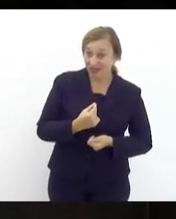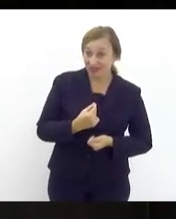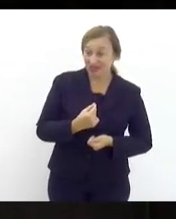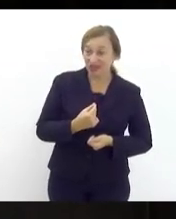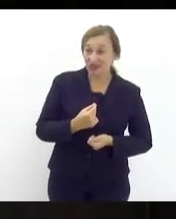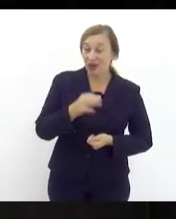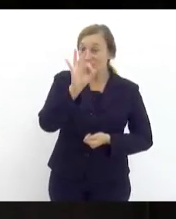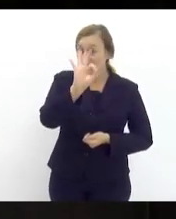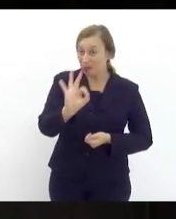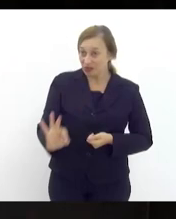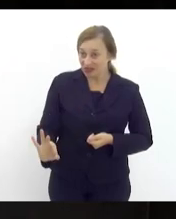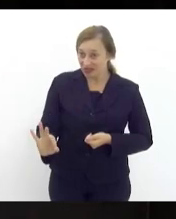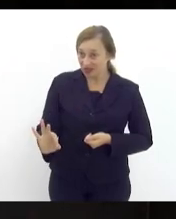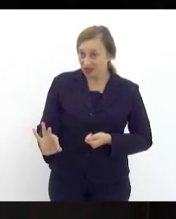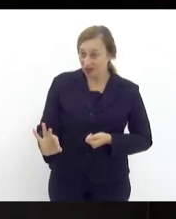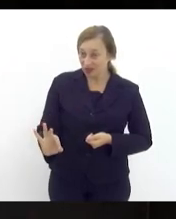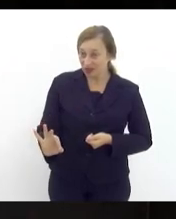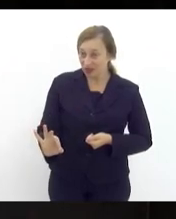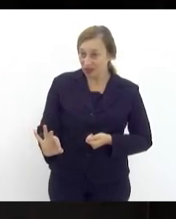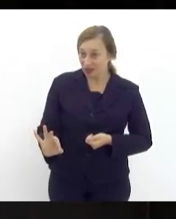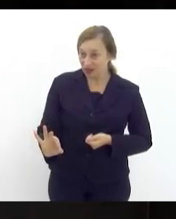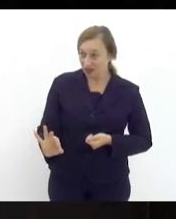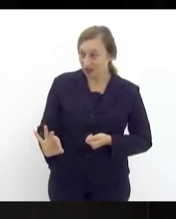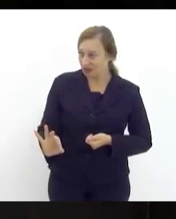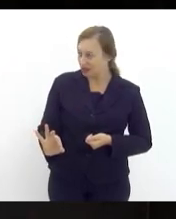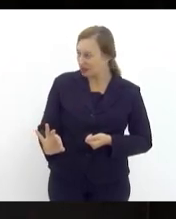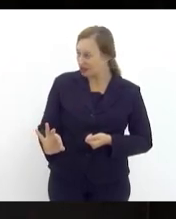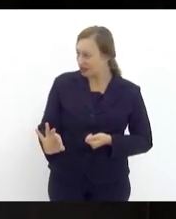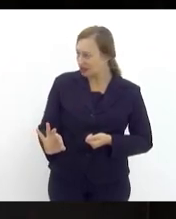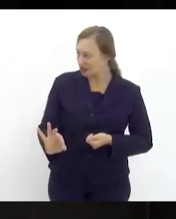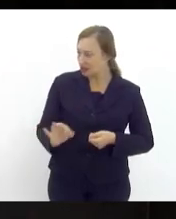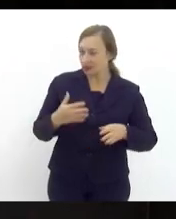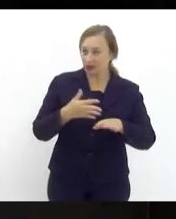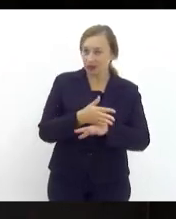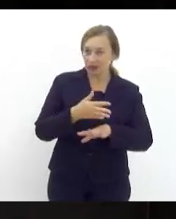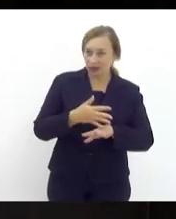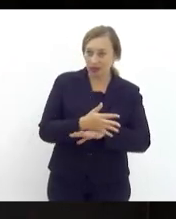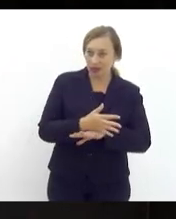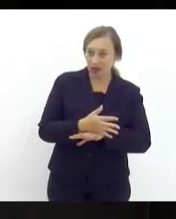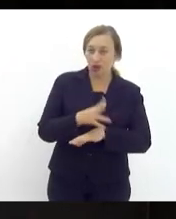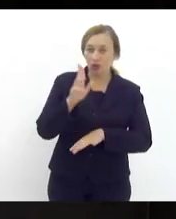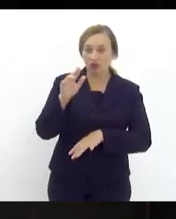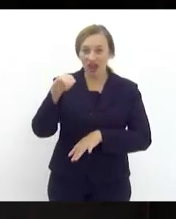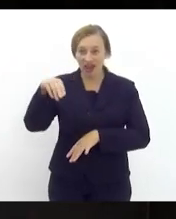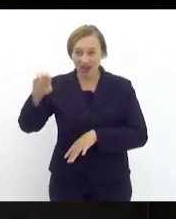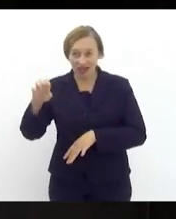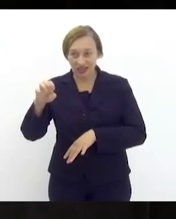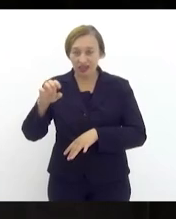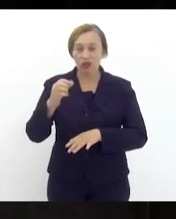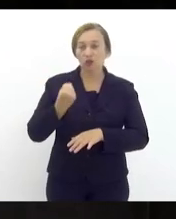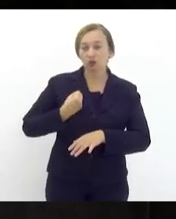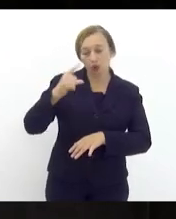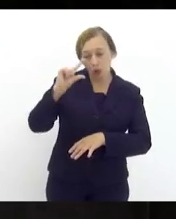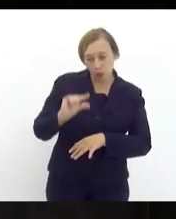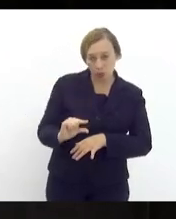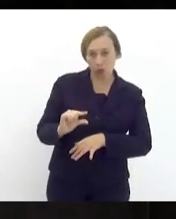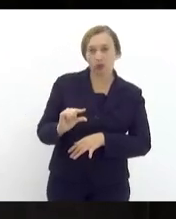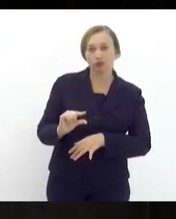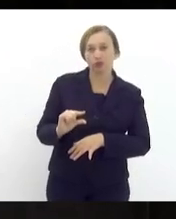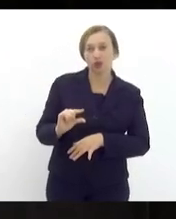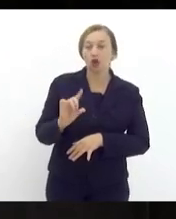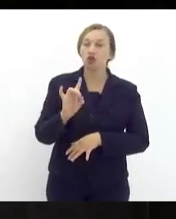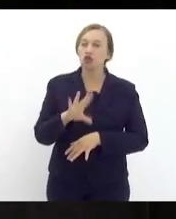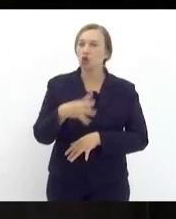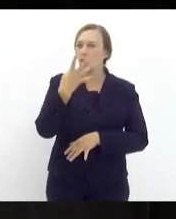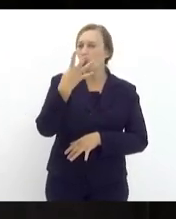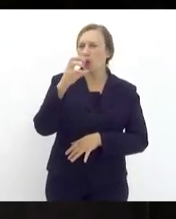o percentual de adesão do Parlamento Fluminense a unale ainda tá muito baixo somente